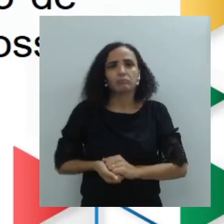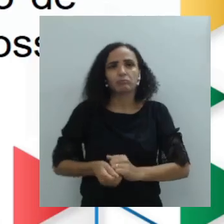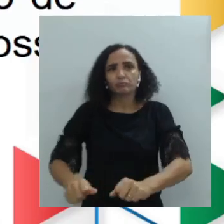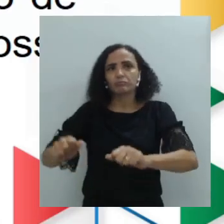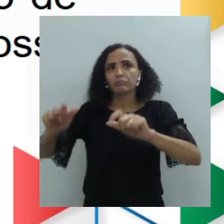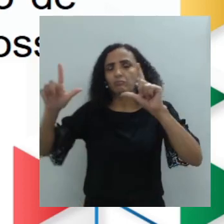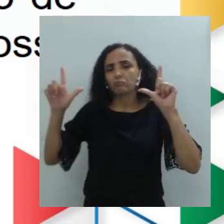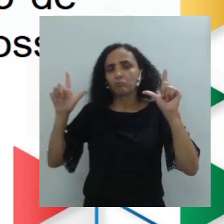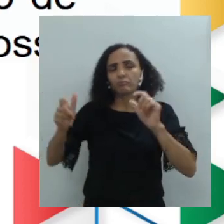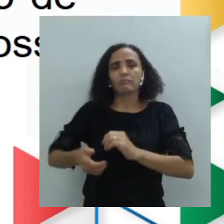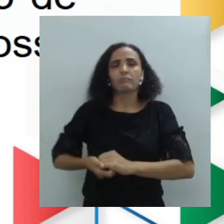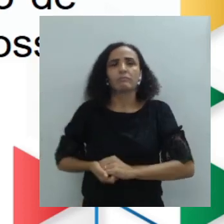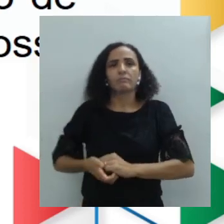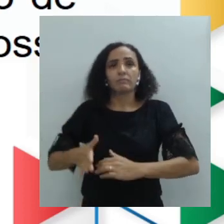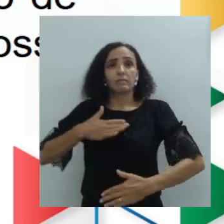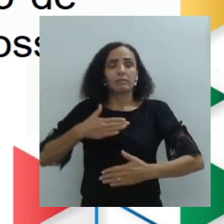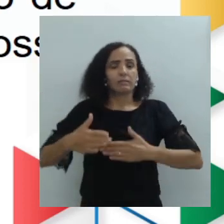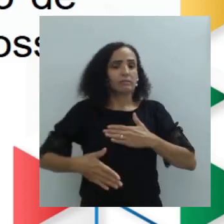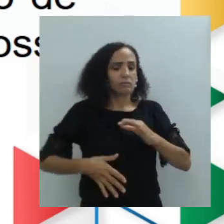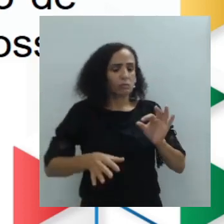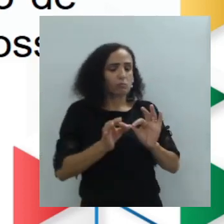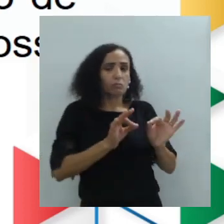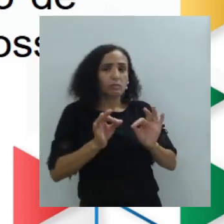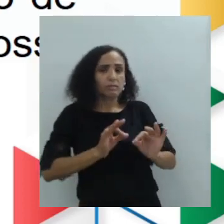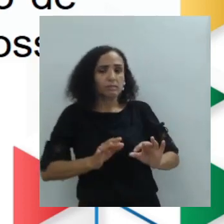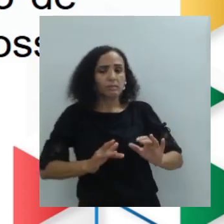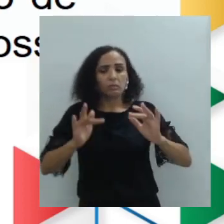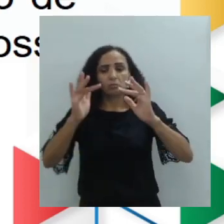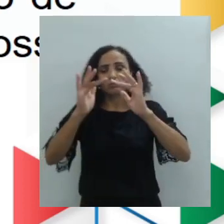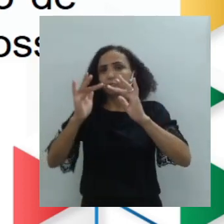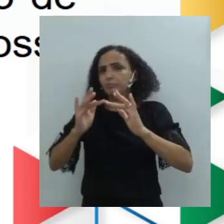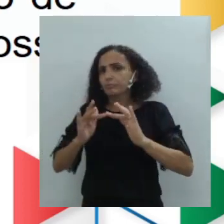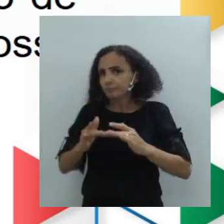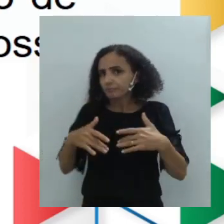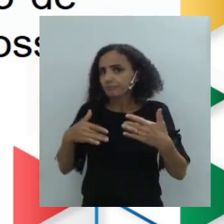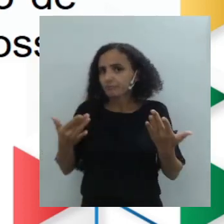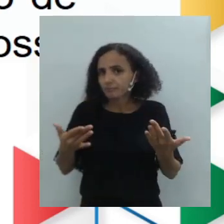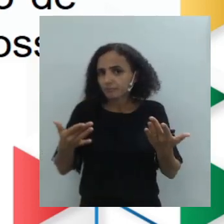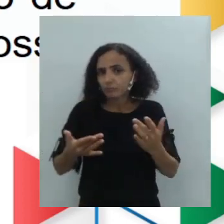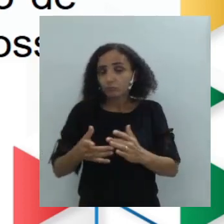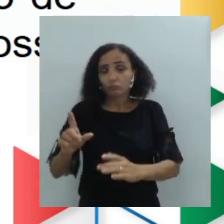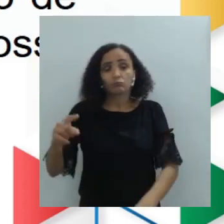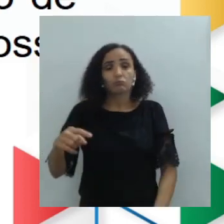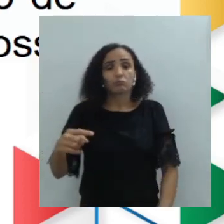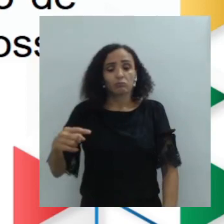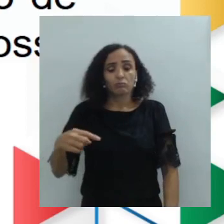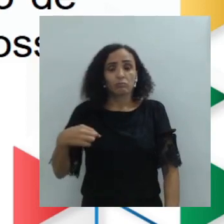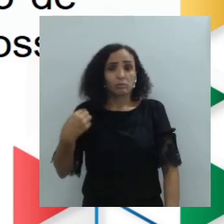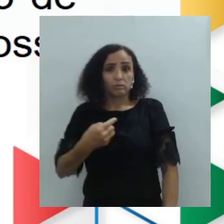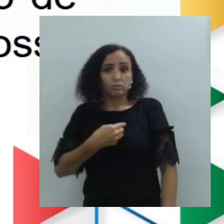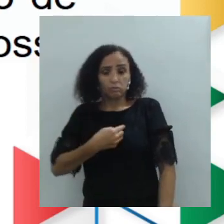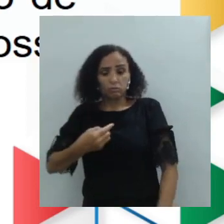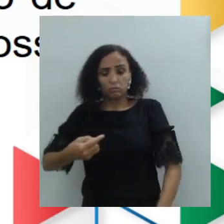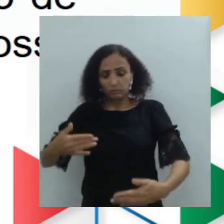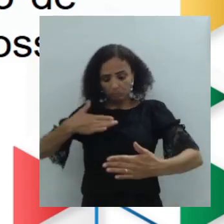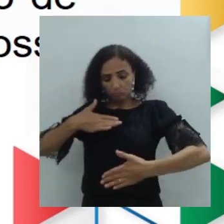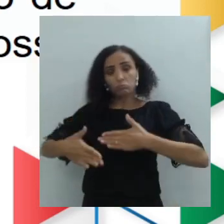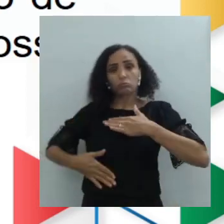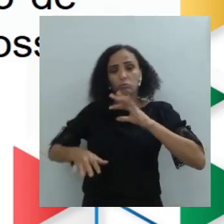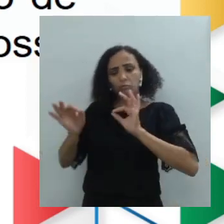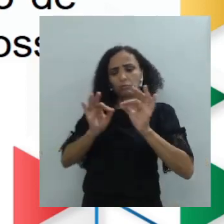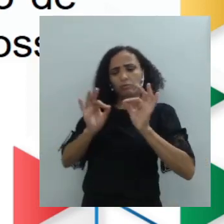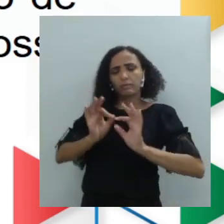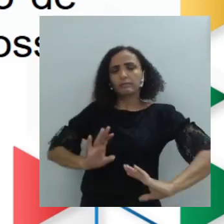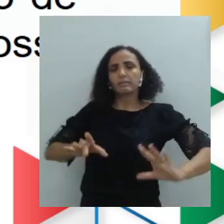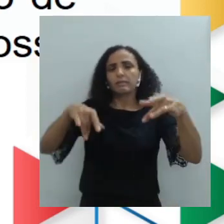tela, nosso corpo não é formado apenas por um sistema. Nosso corpo não é formado apenas por um sistema. Há